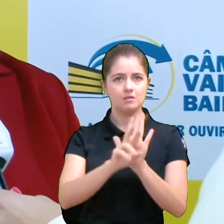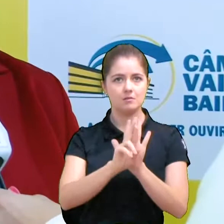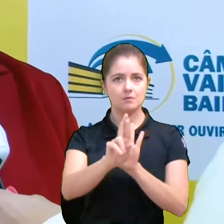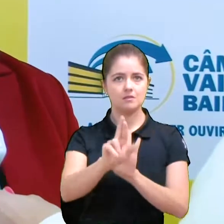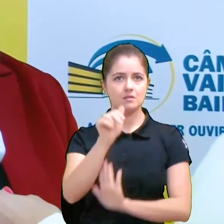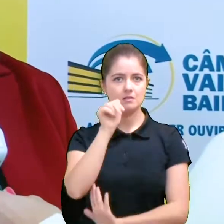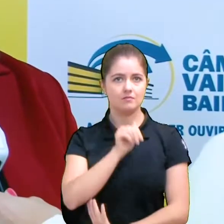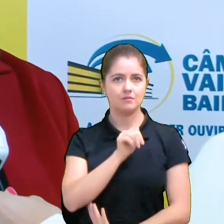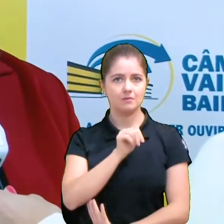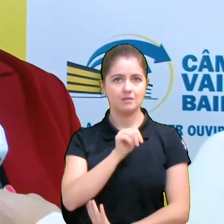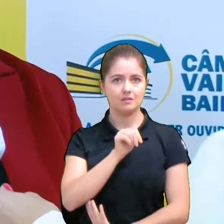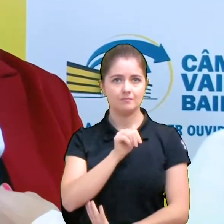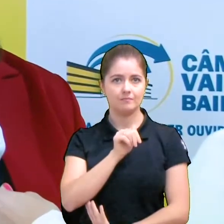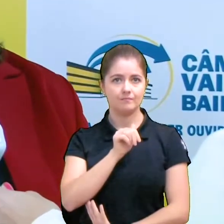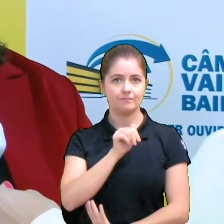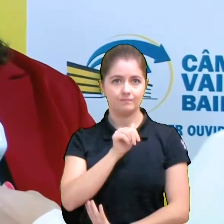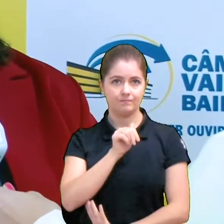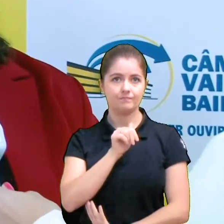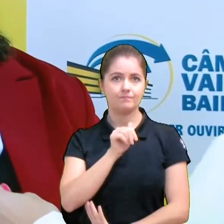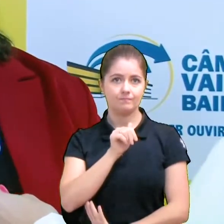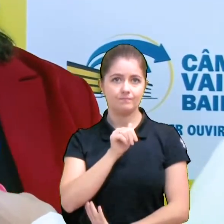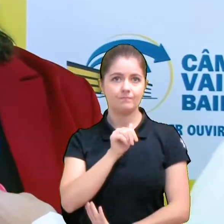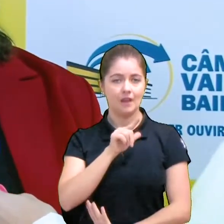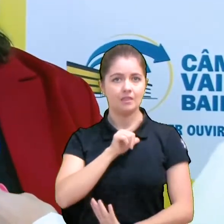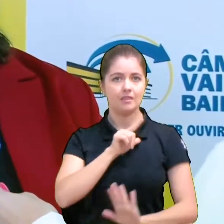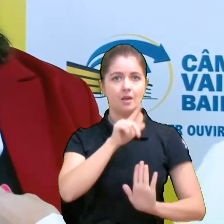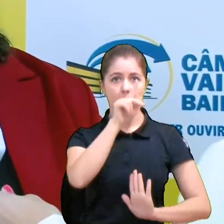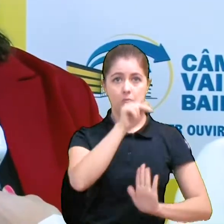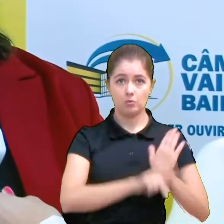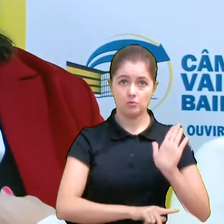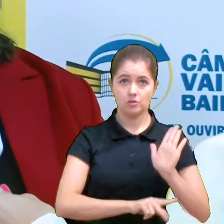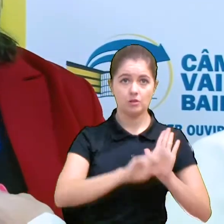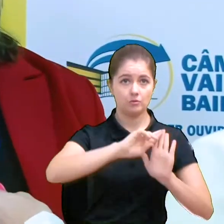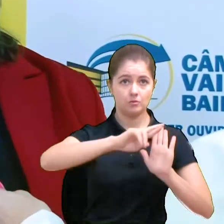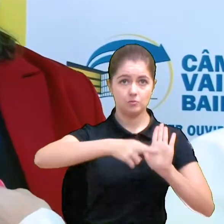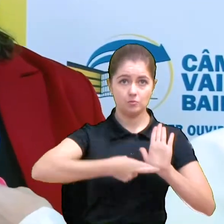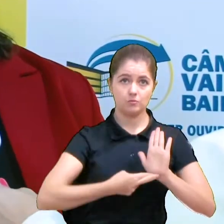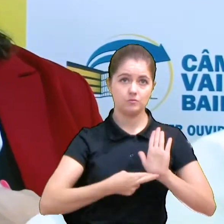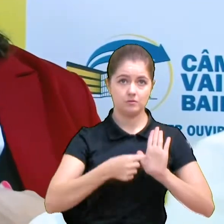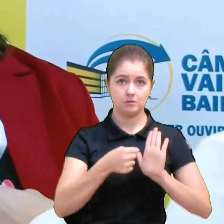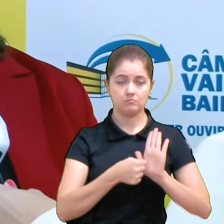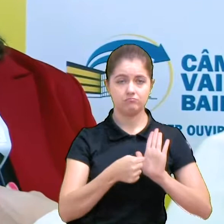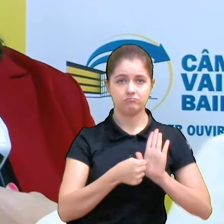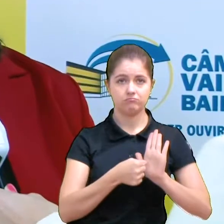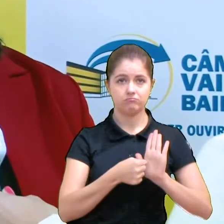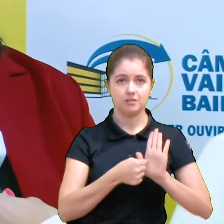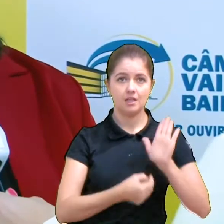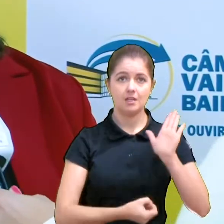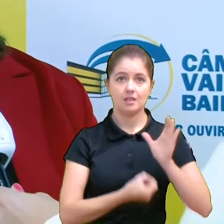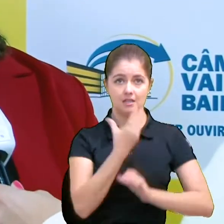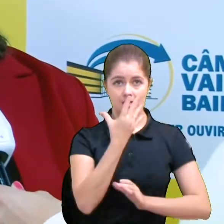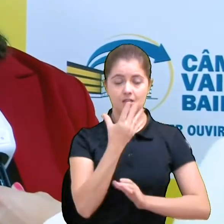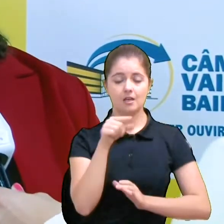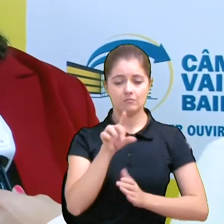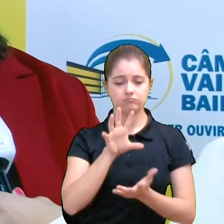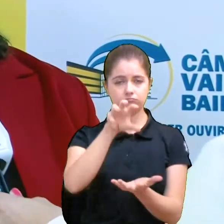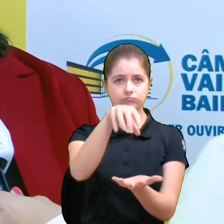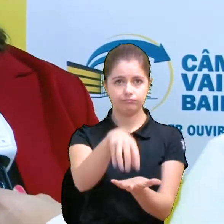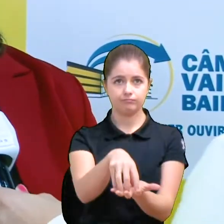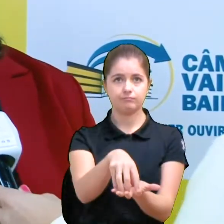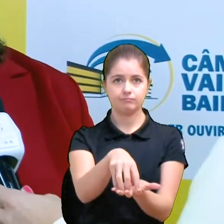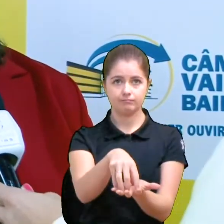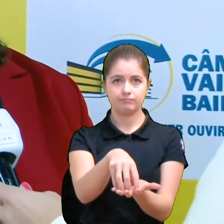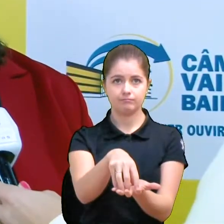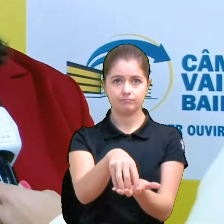cria através de um projeto de resolução de mesa, a criação dessa procuradoria